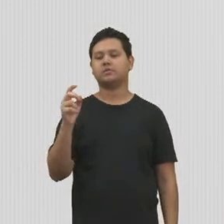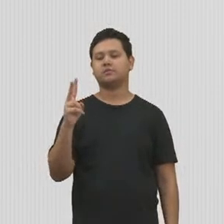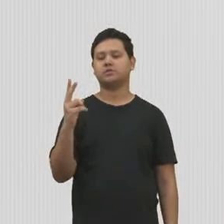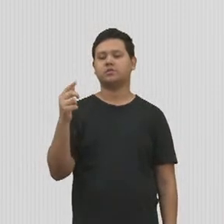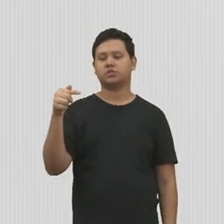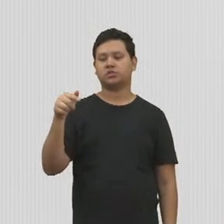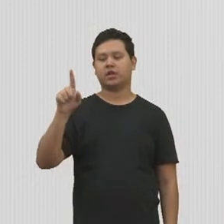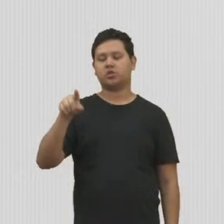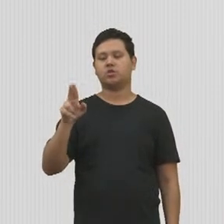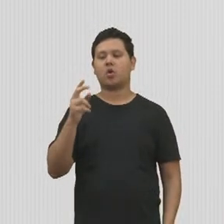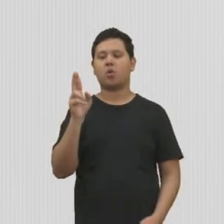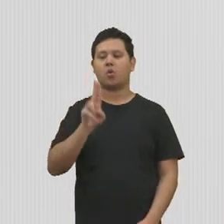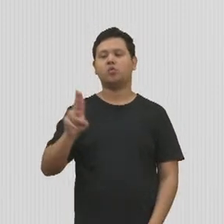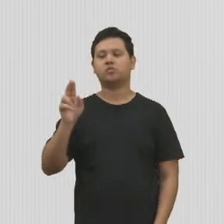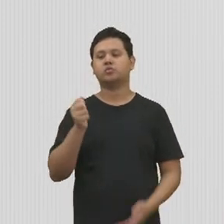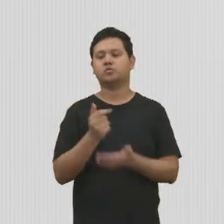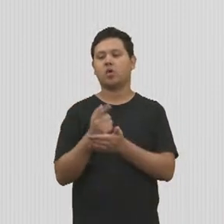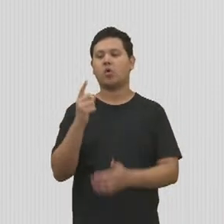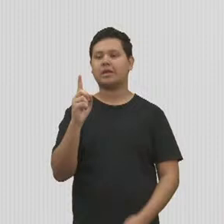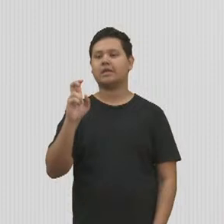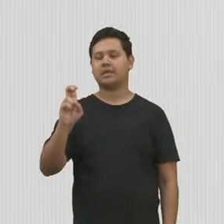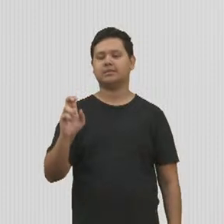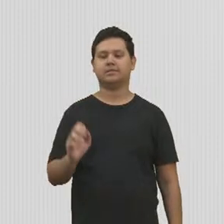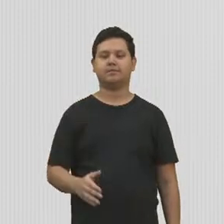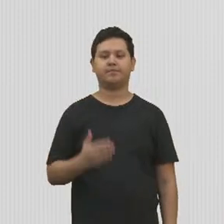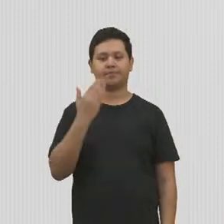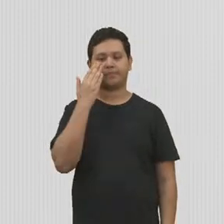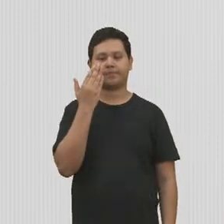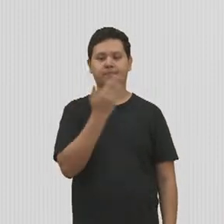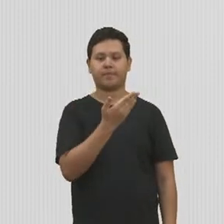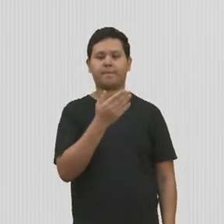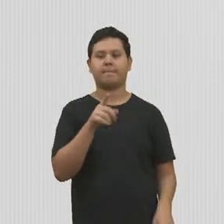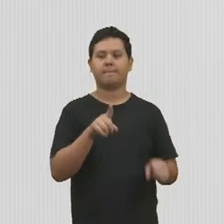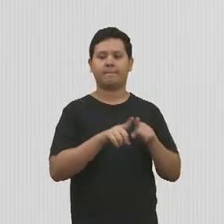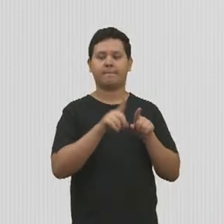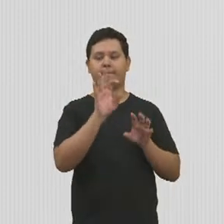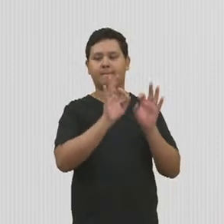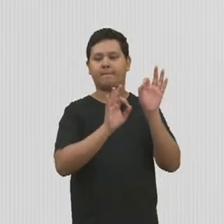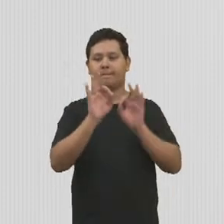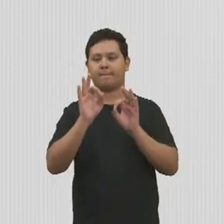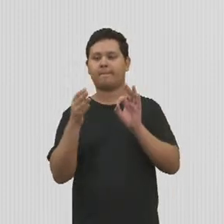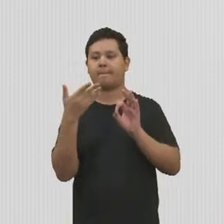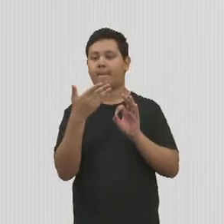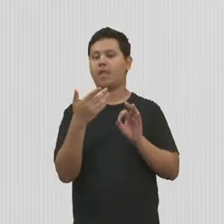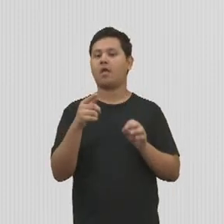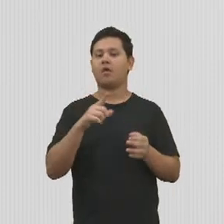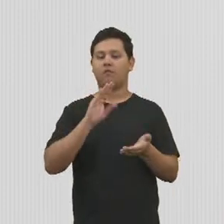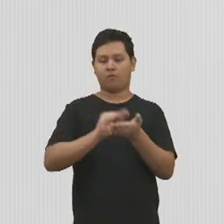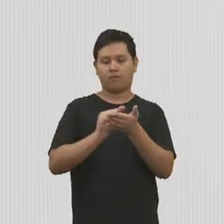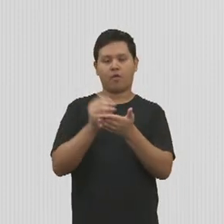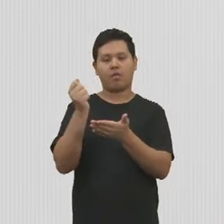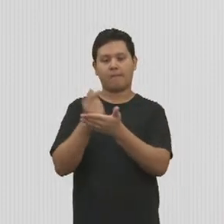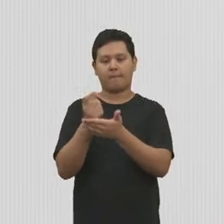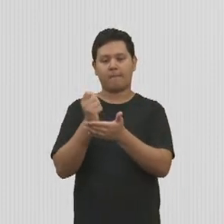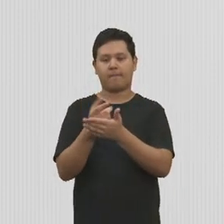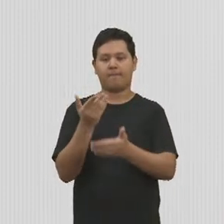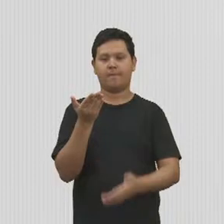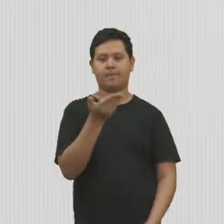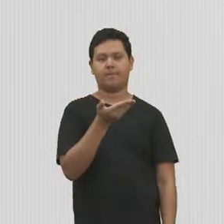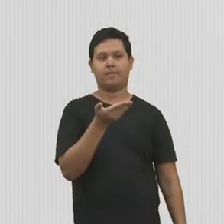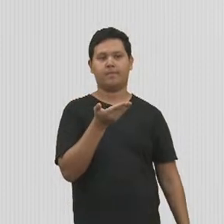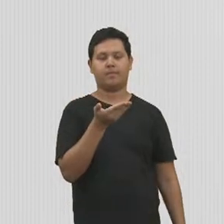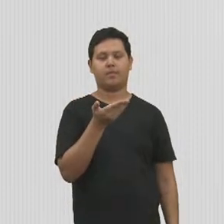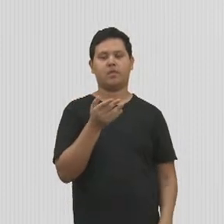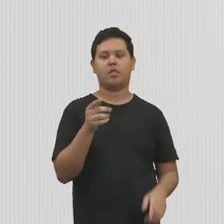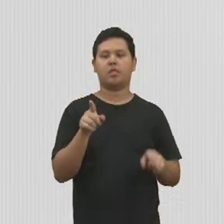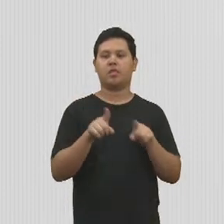favor. Aqui nós temos o demonstrativo dos restos a pagar, né? Os restos a pagar, eles são